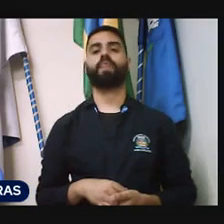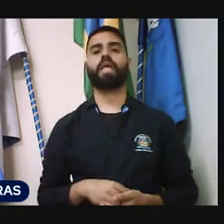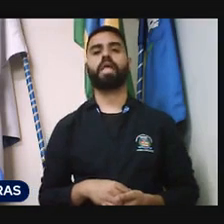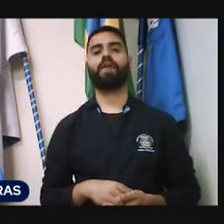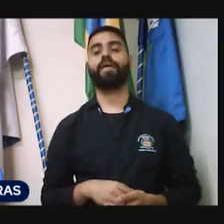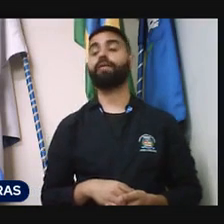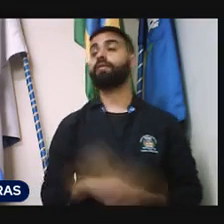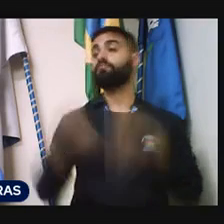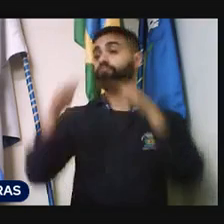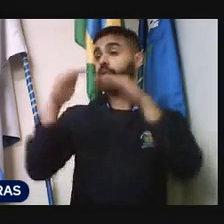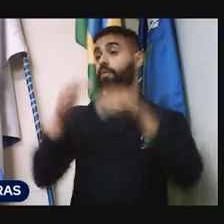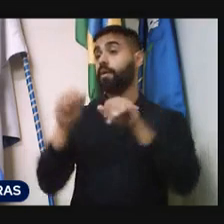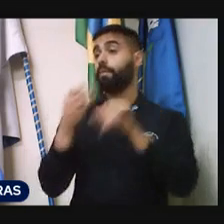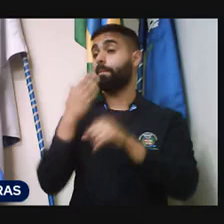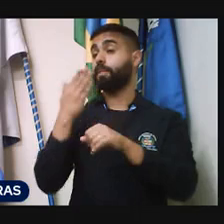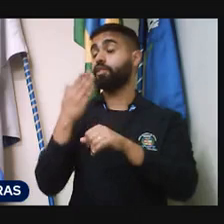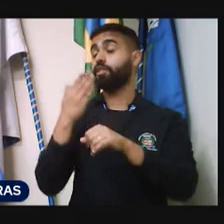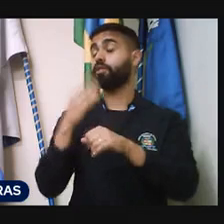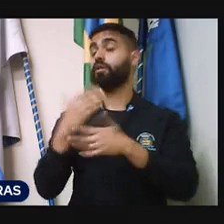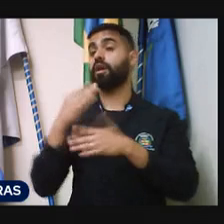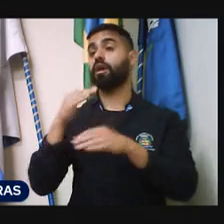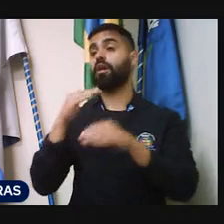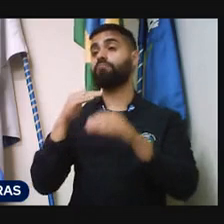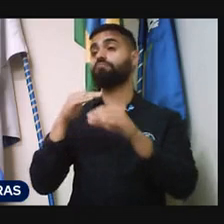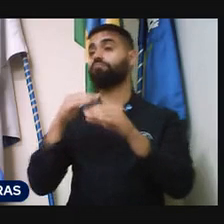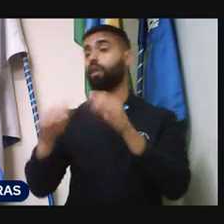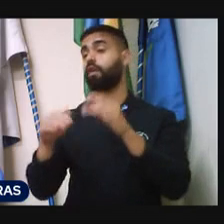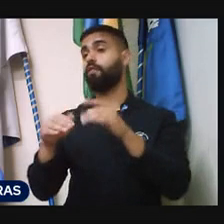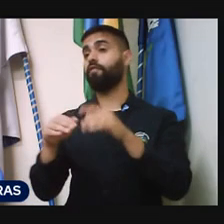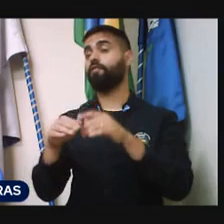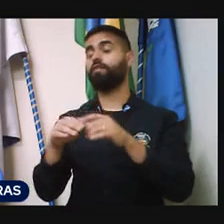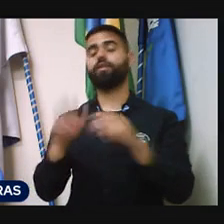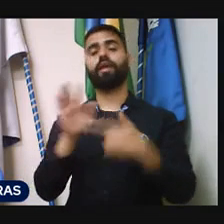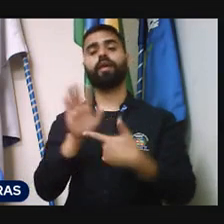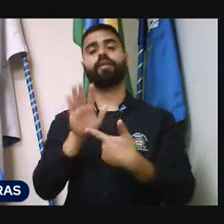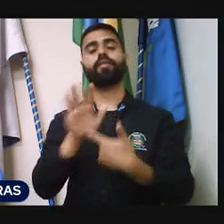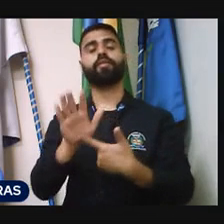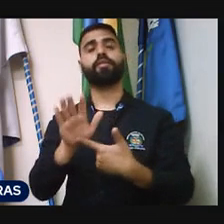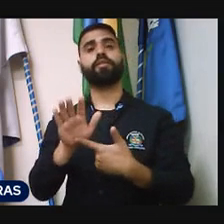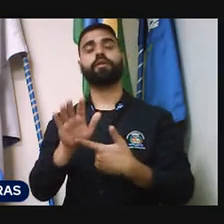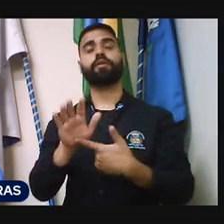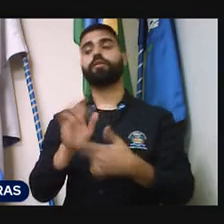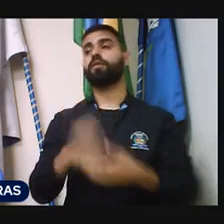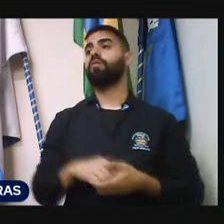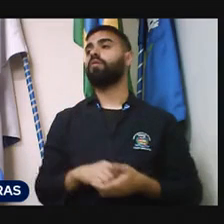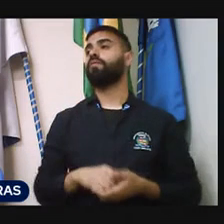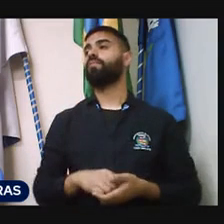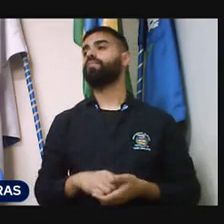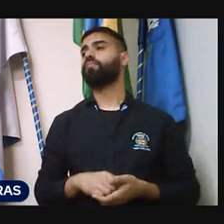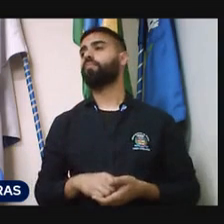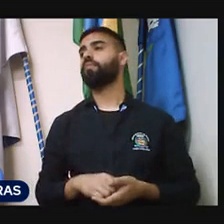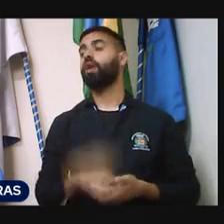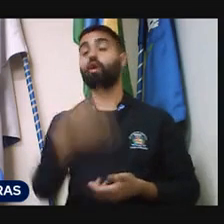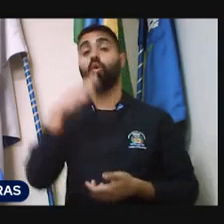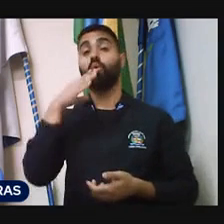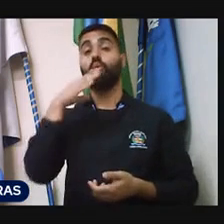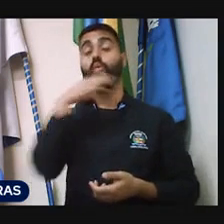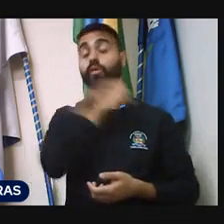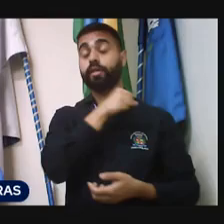funções vem respeitosamente perante Vossa Excelência ouvido o plenário na forma regimental o envio da presentificação